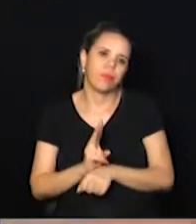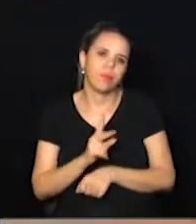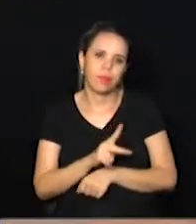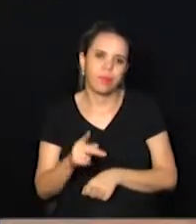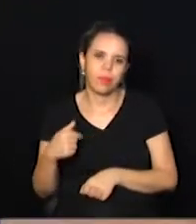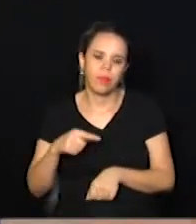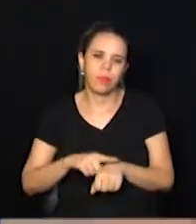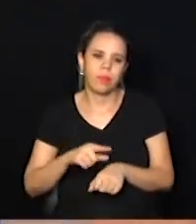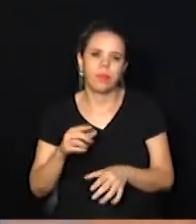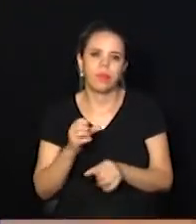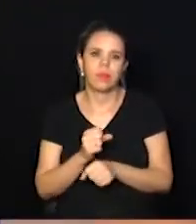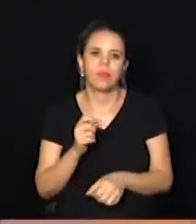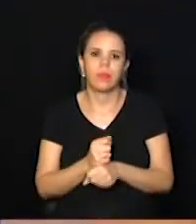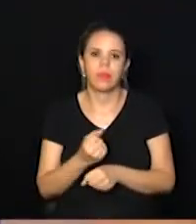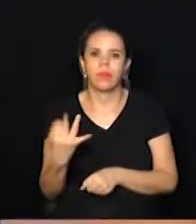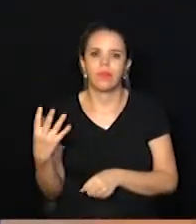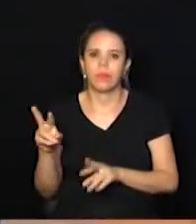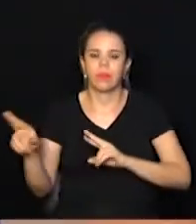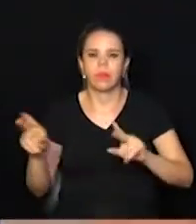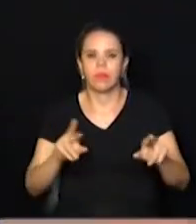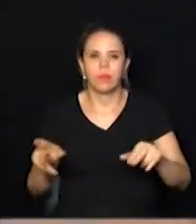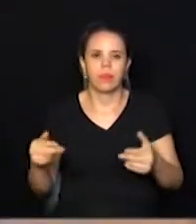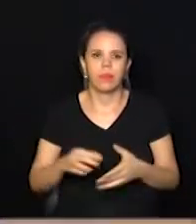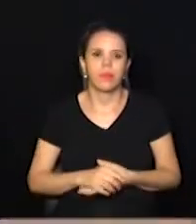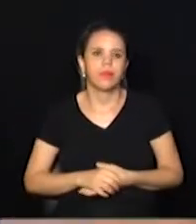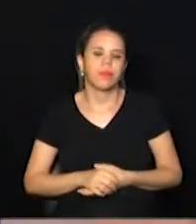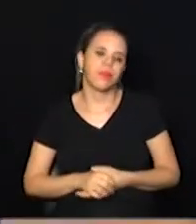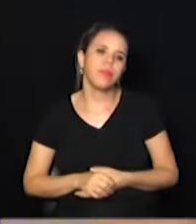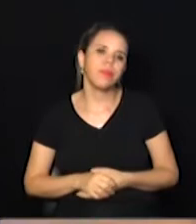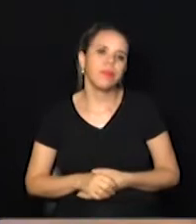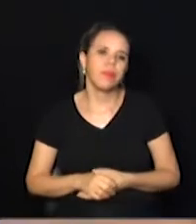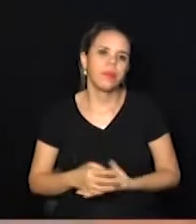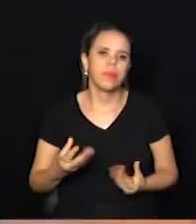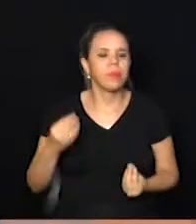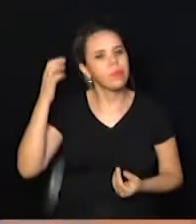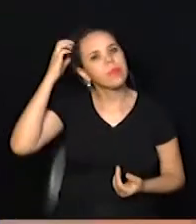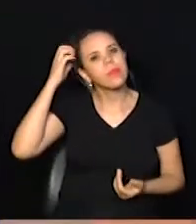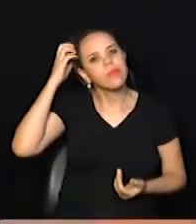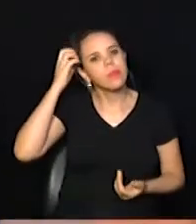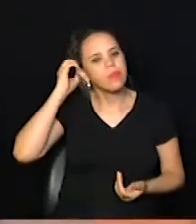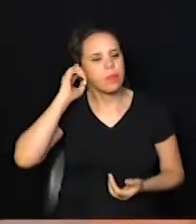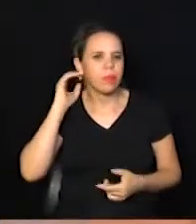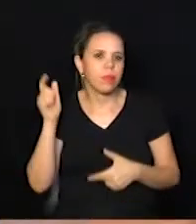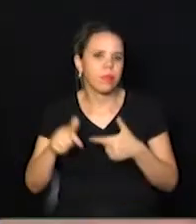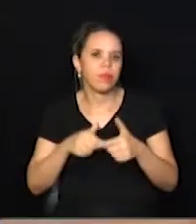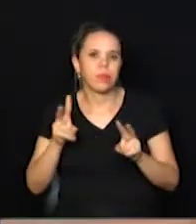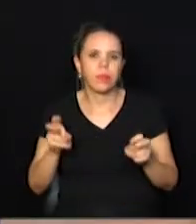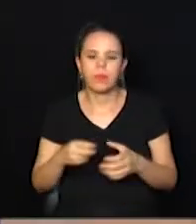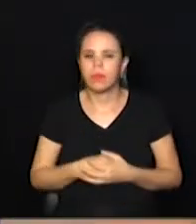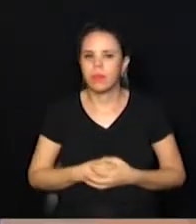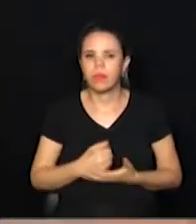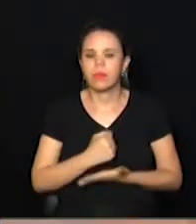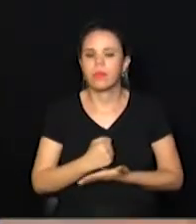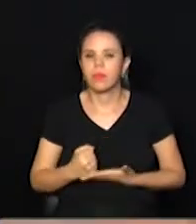que tinha que fazer conta lá, para ver quanto é que estavam as diferenças, né? E muito muito embate, né, em relação a esse sistema dos